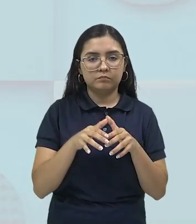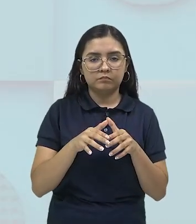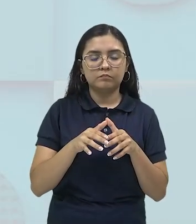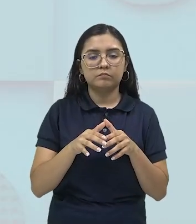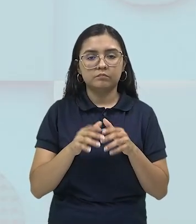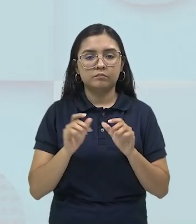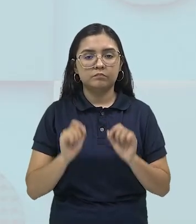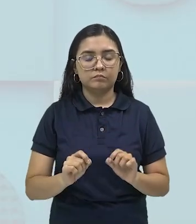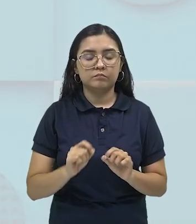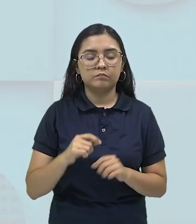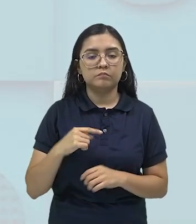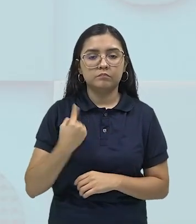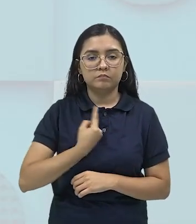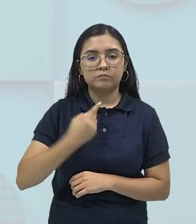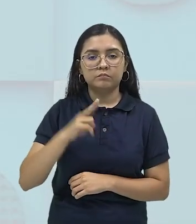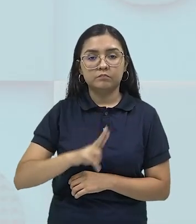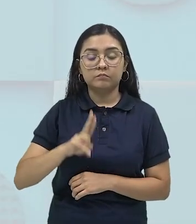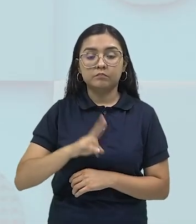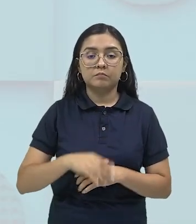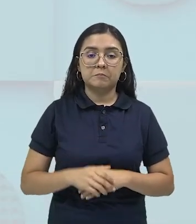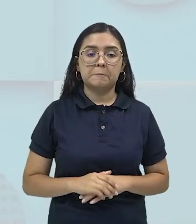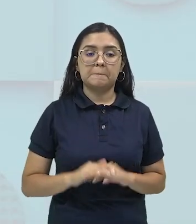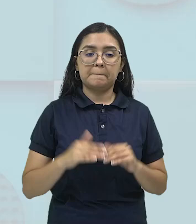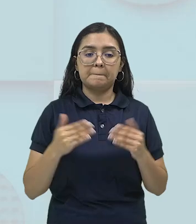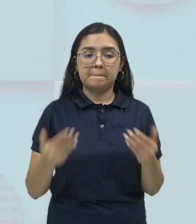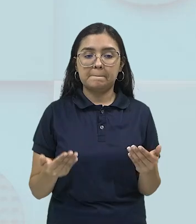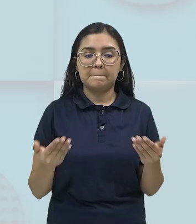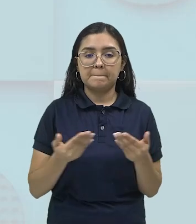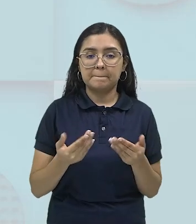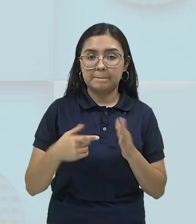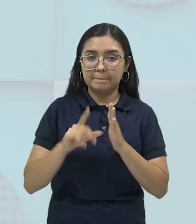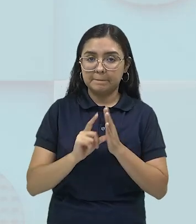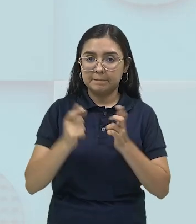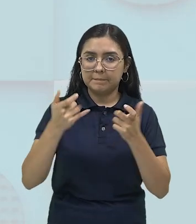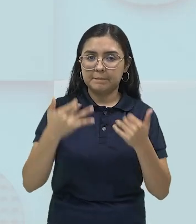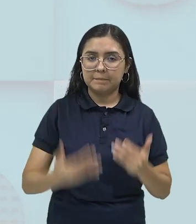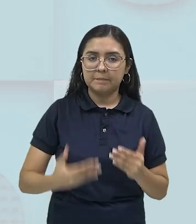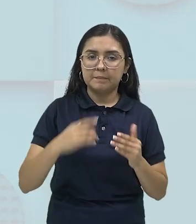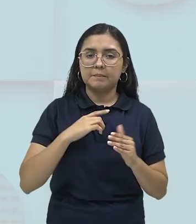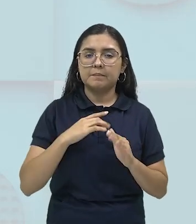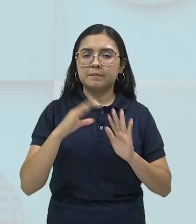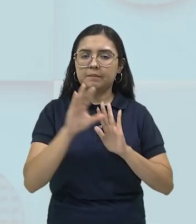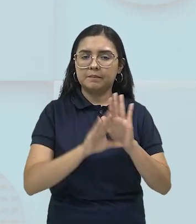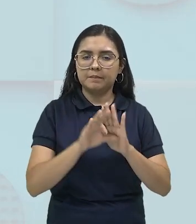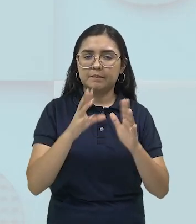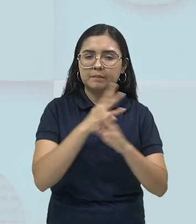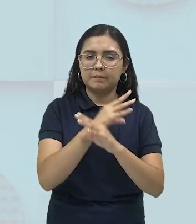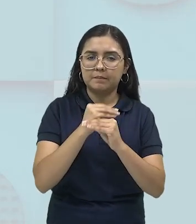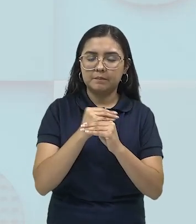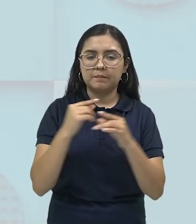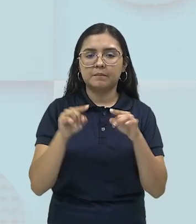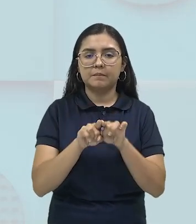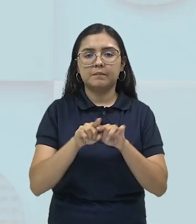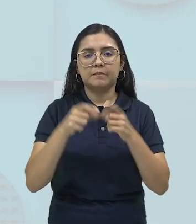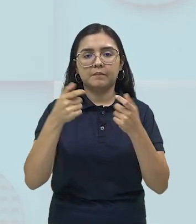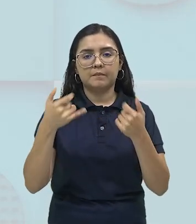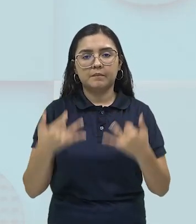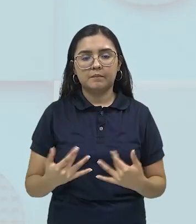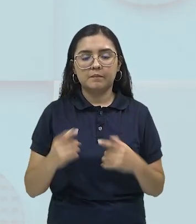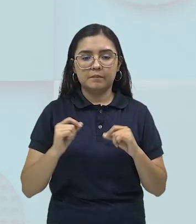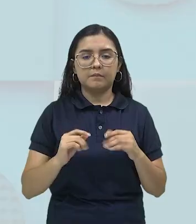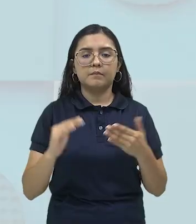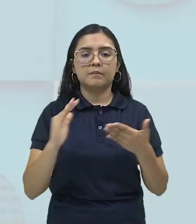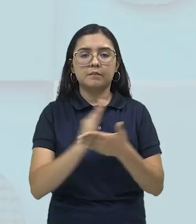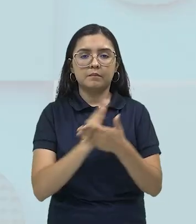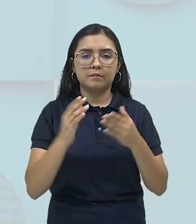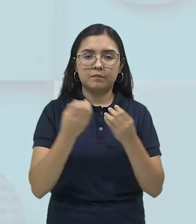falantes da língua portuguesa. Antes da gente falar um pouquinho sobre o conceito das conjunções, a gente ainda vai falar um pouquinho também sobre algumas